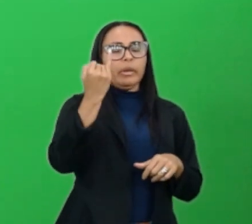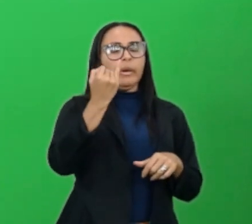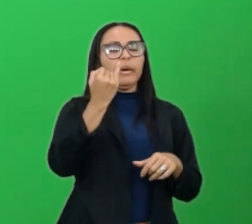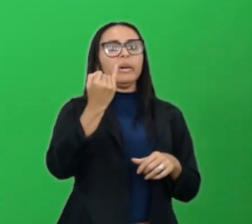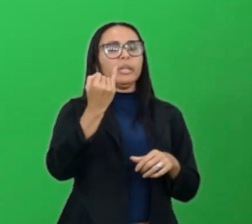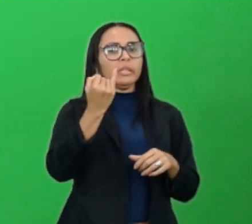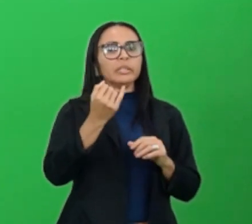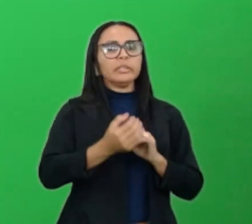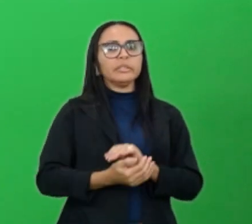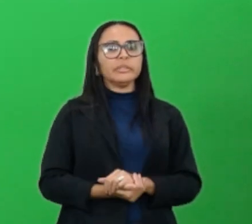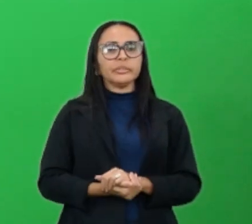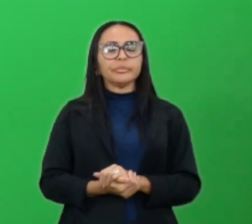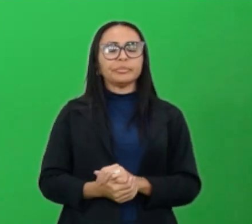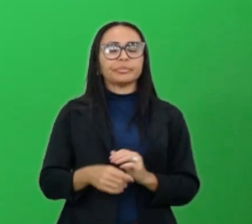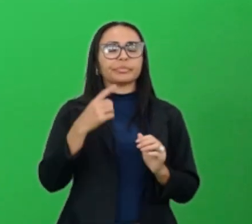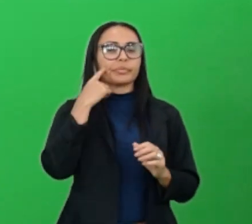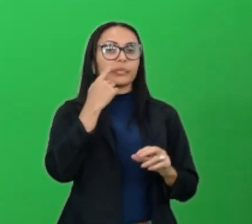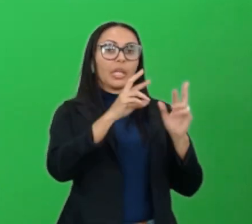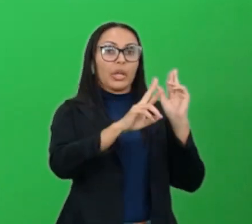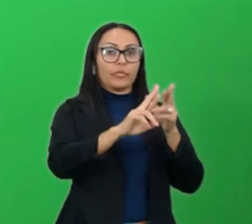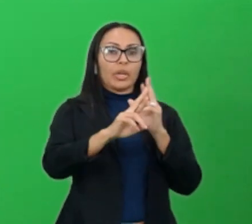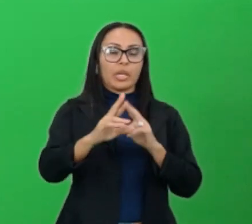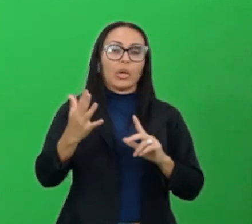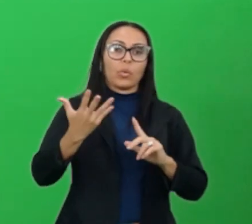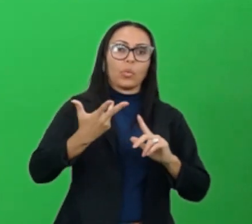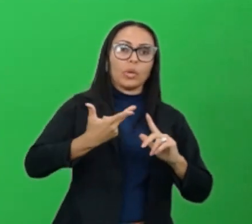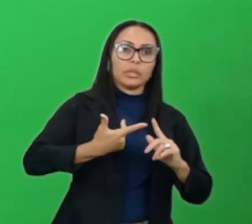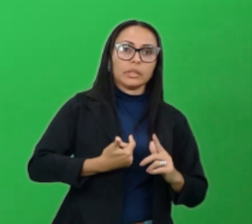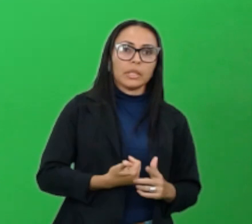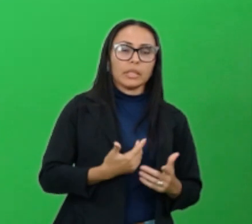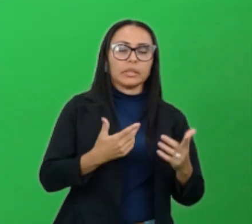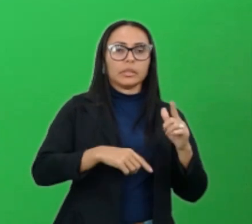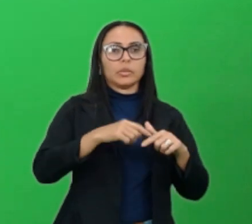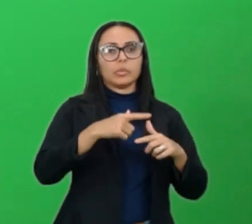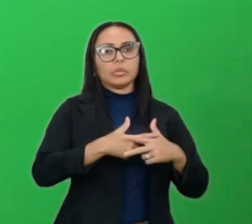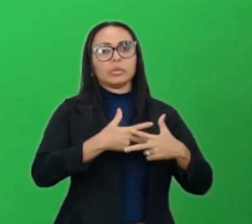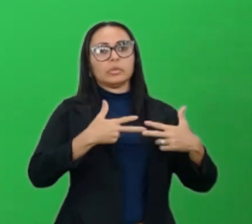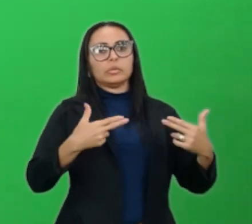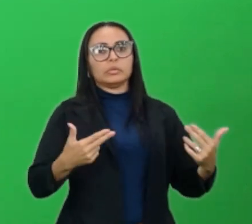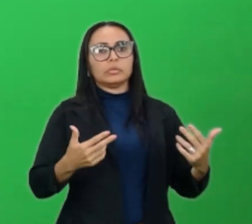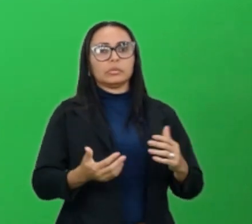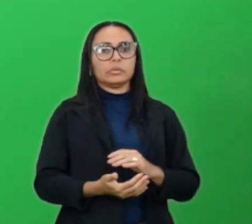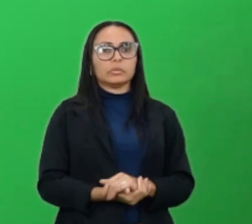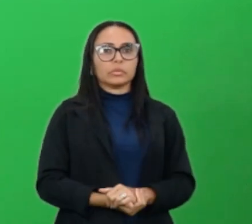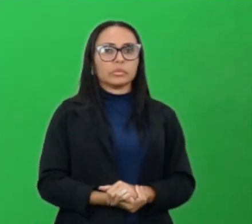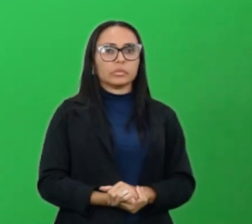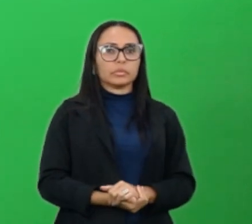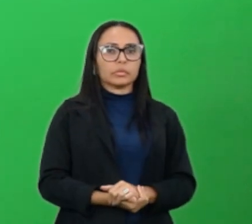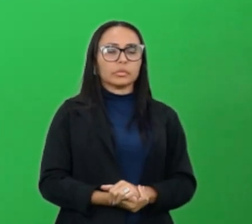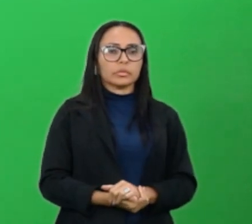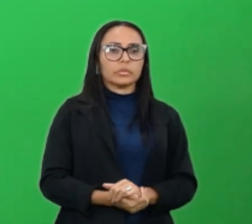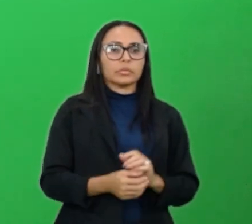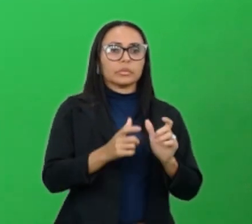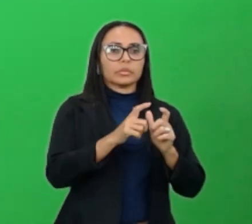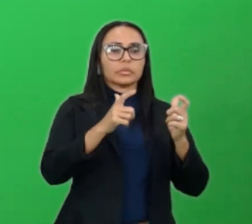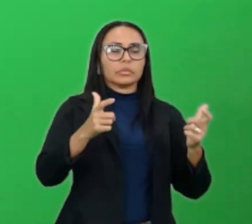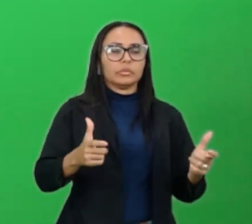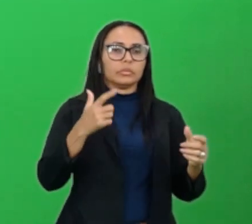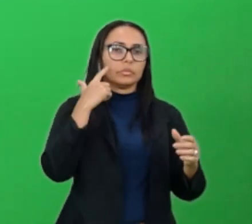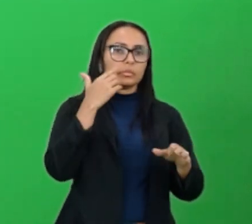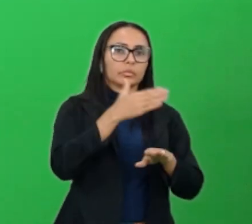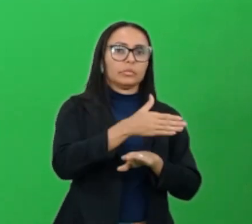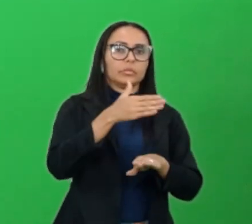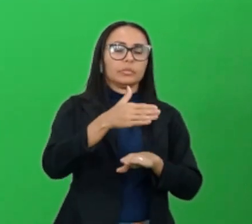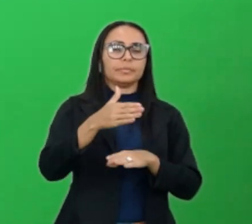que referem-se à quantidade de produtos ofertados ao mercado, ao aumento de participação no mercado e a outros tipos